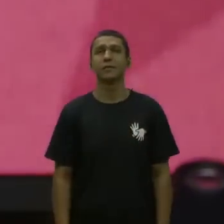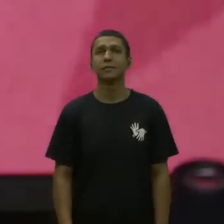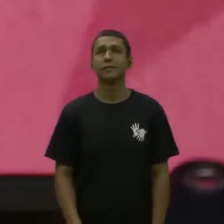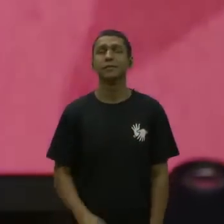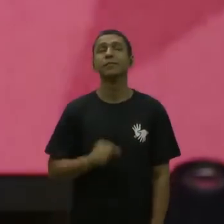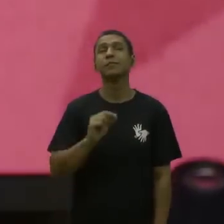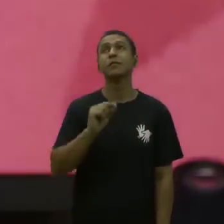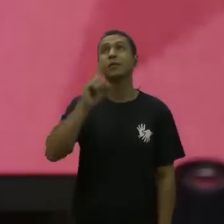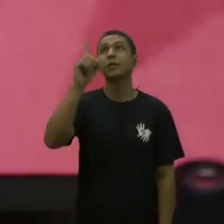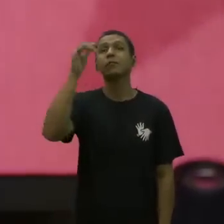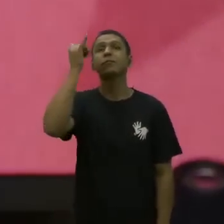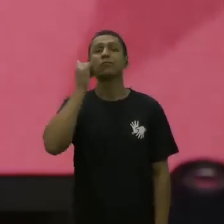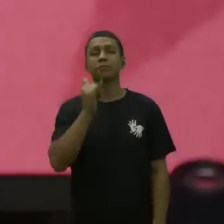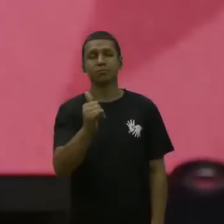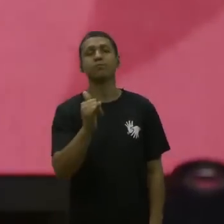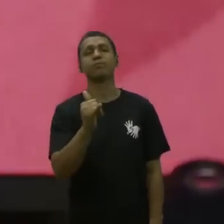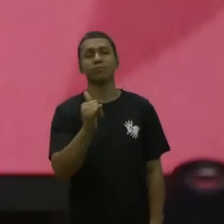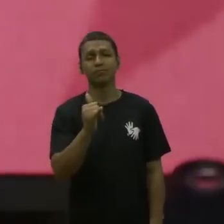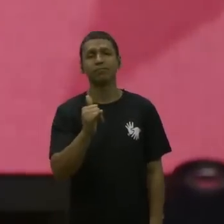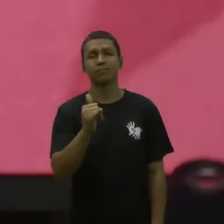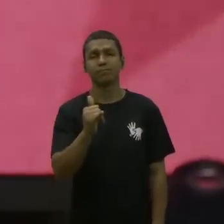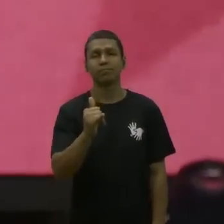O que Deus está dizendo é: